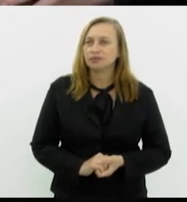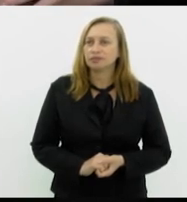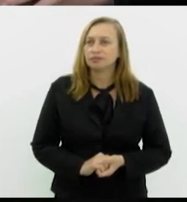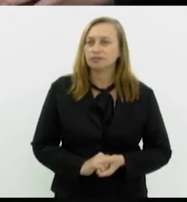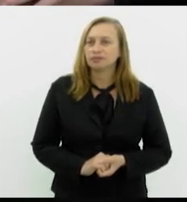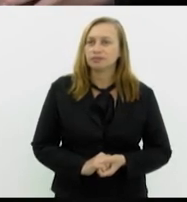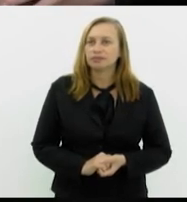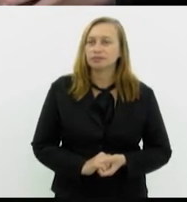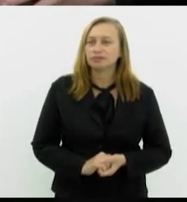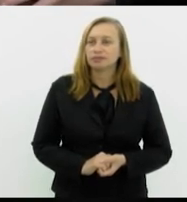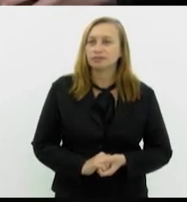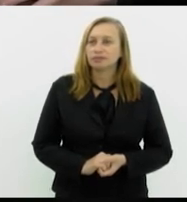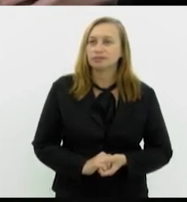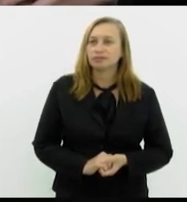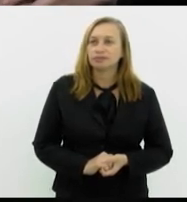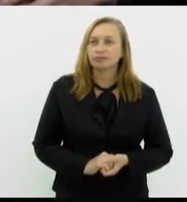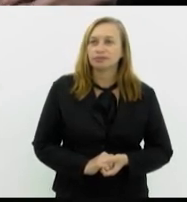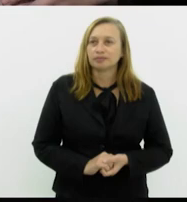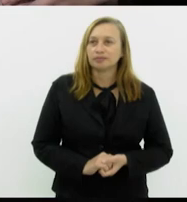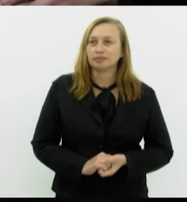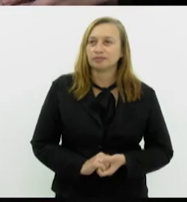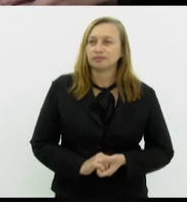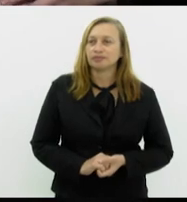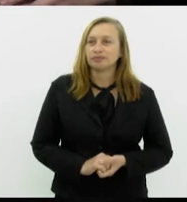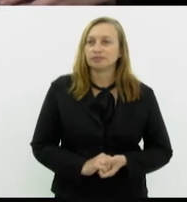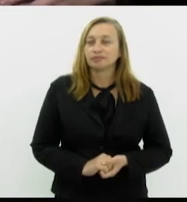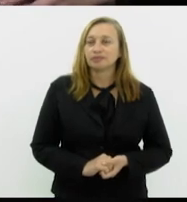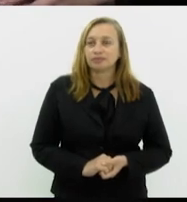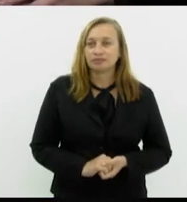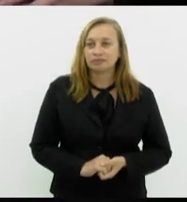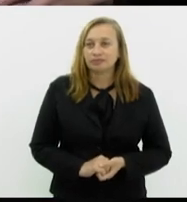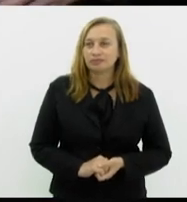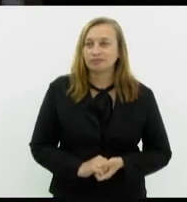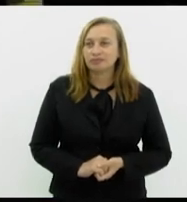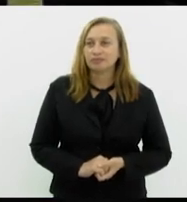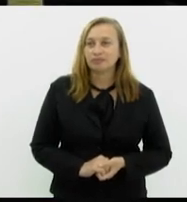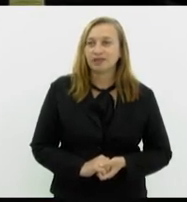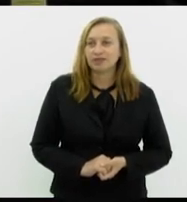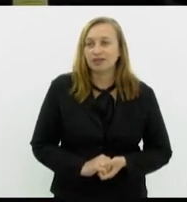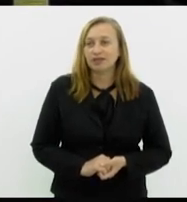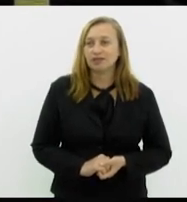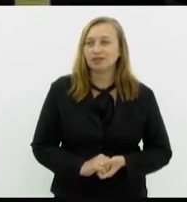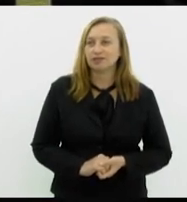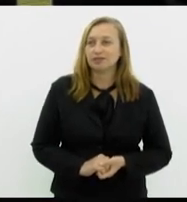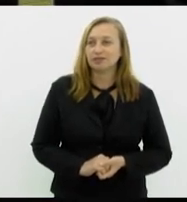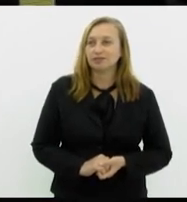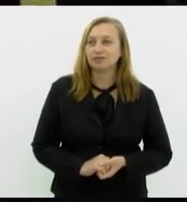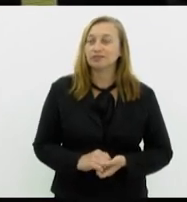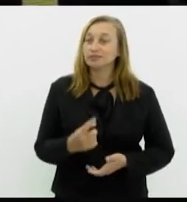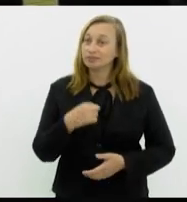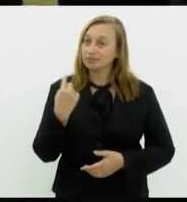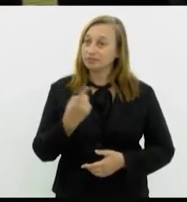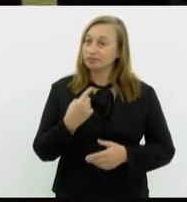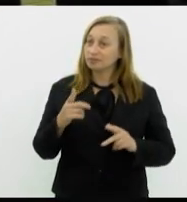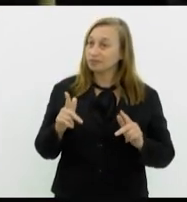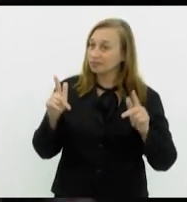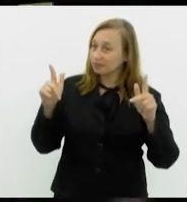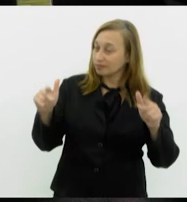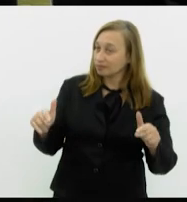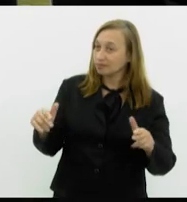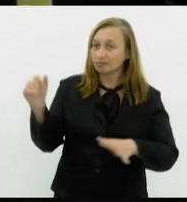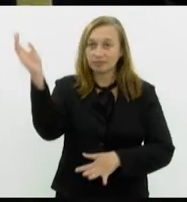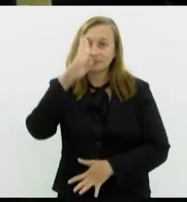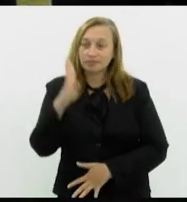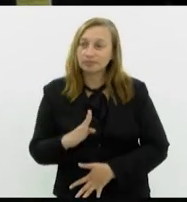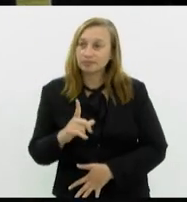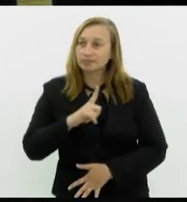to the US, friend to China, friend to everyone. Politicamente, nós somos muito semelhantes ao Brasil. Nós